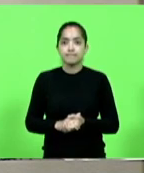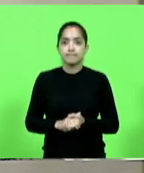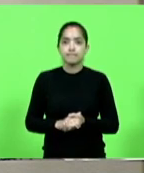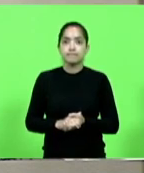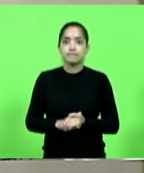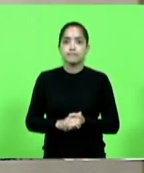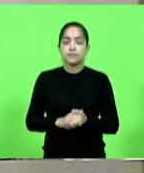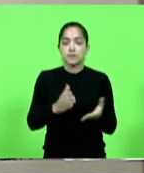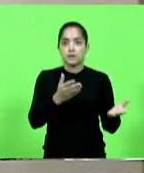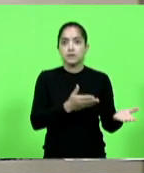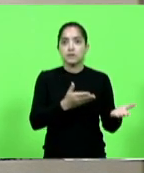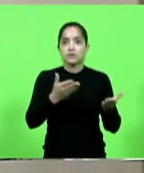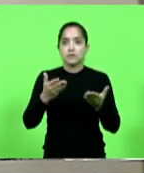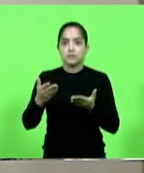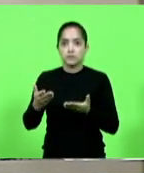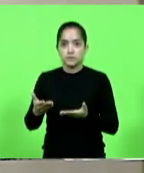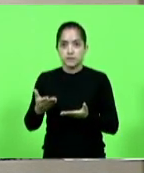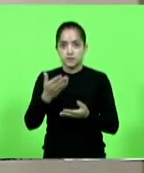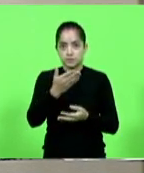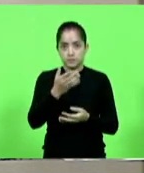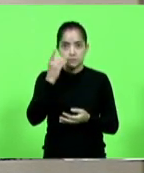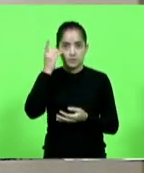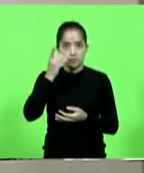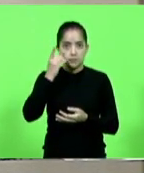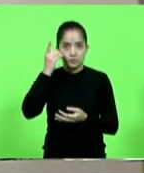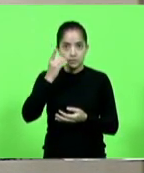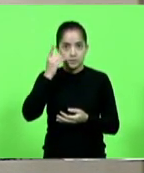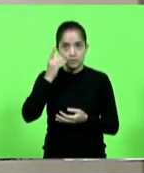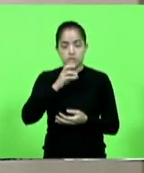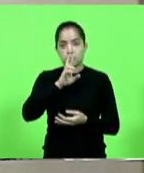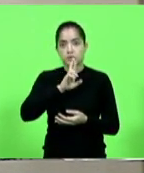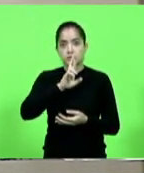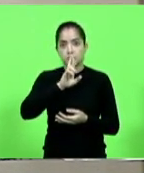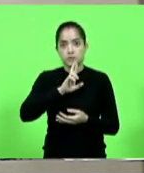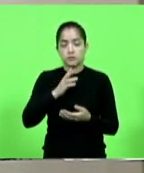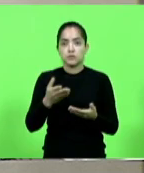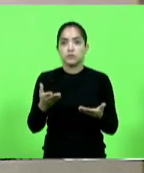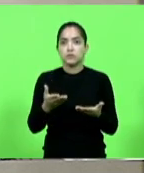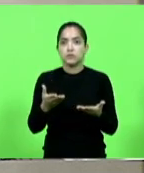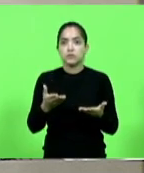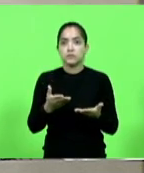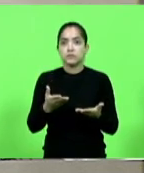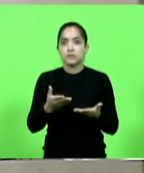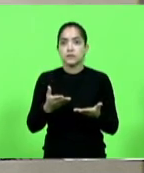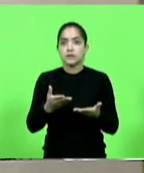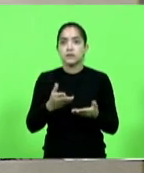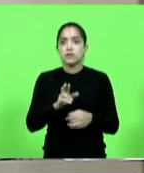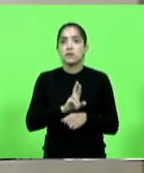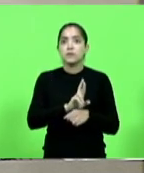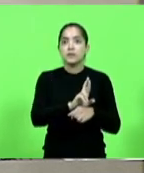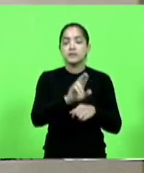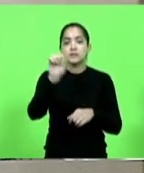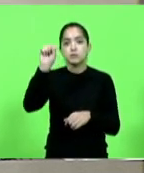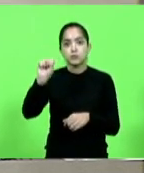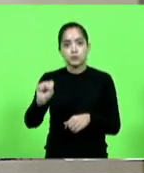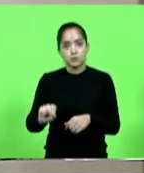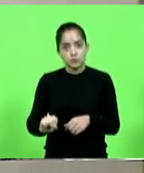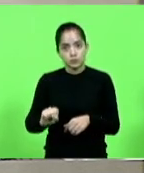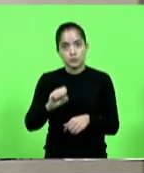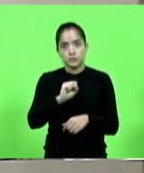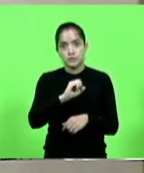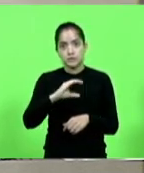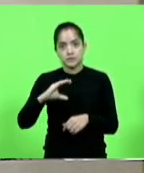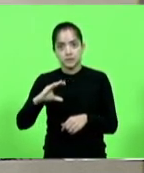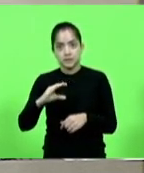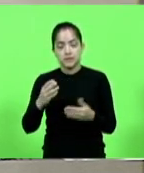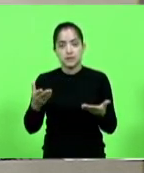Eu convido o nosso deputado Rodrigo Minotto, deputado que representa o sul do Estado, aqui na Assembleia, para